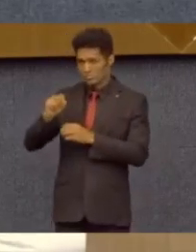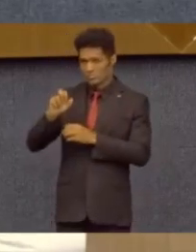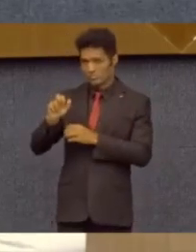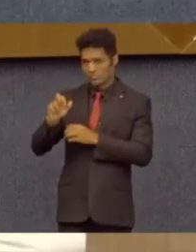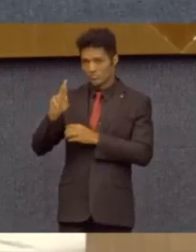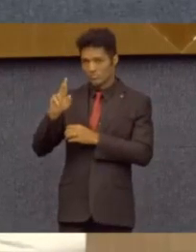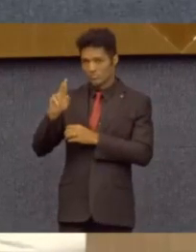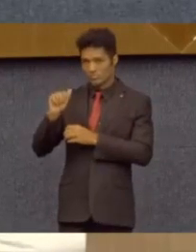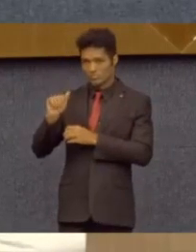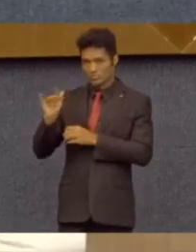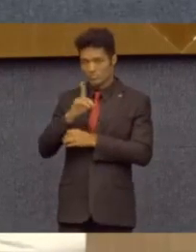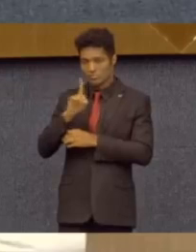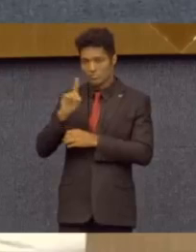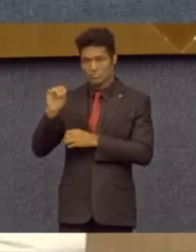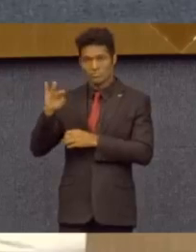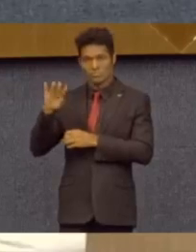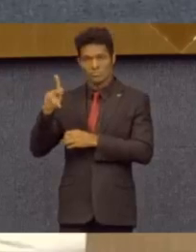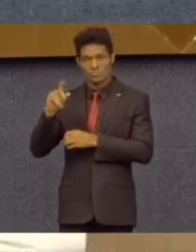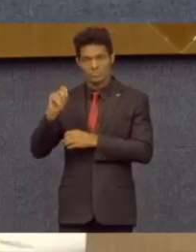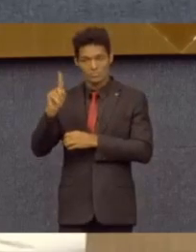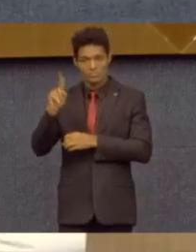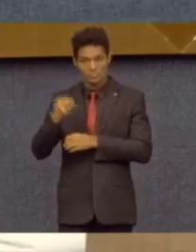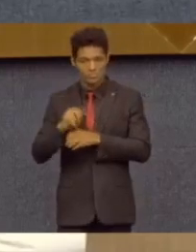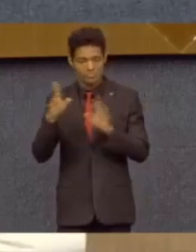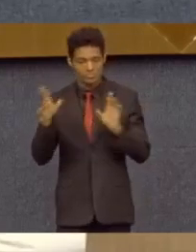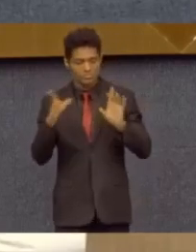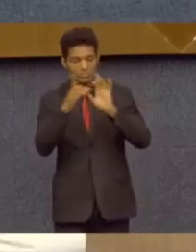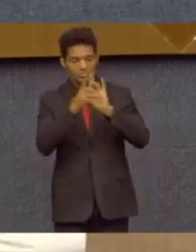com a simplicidade e a vida